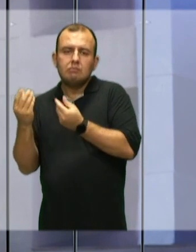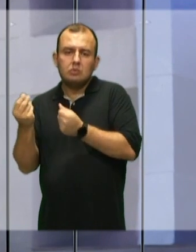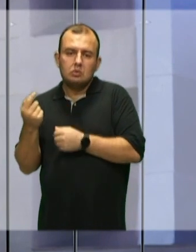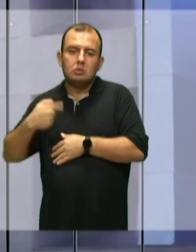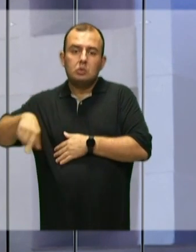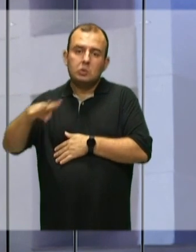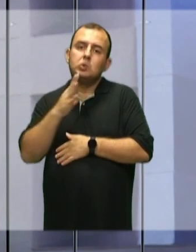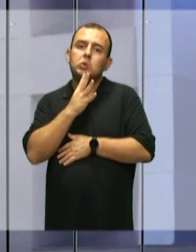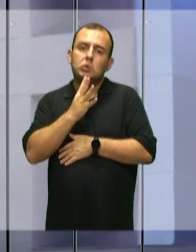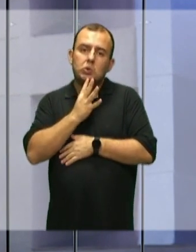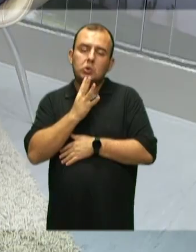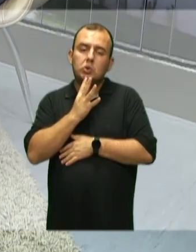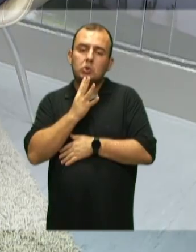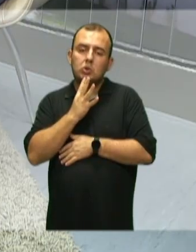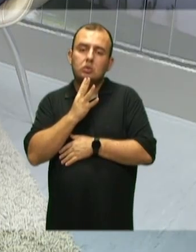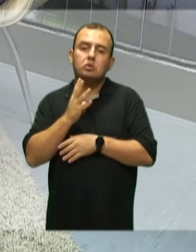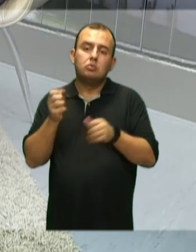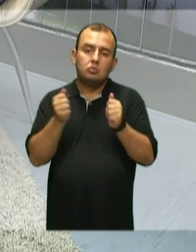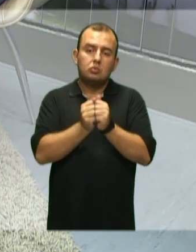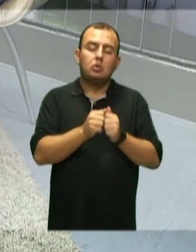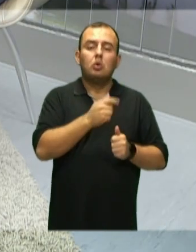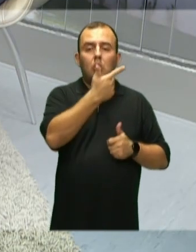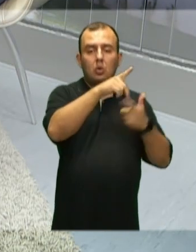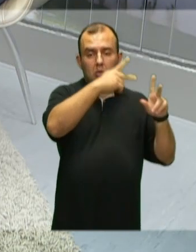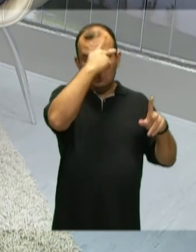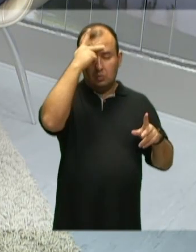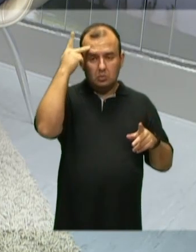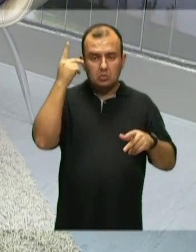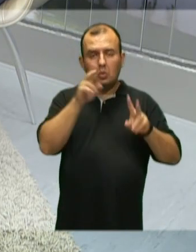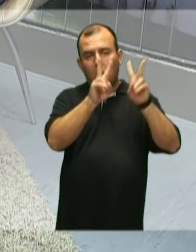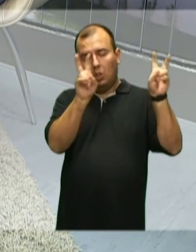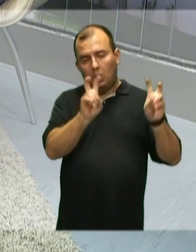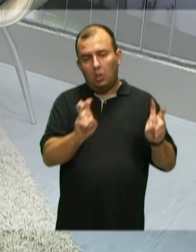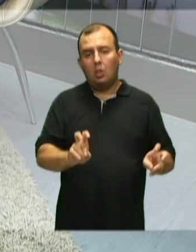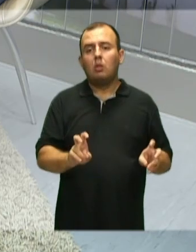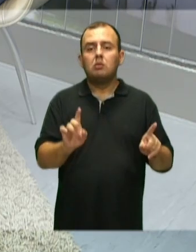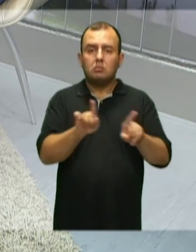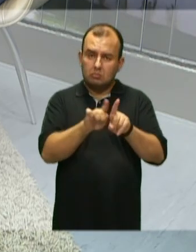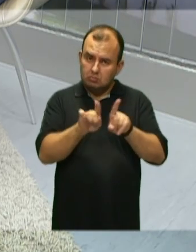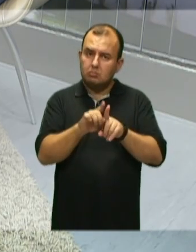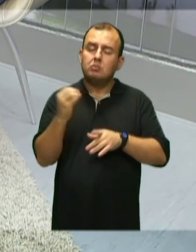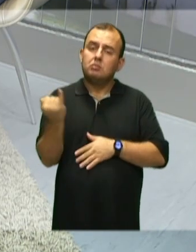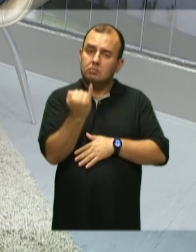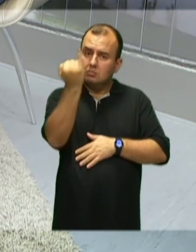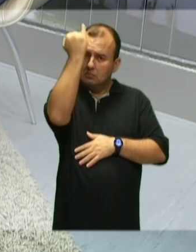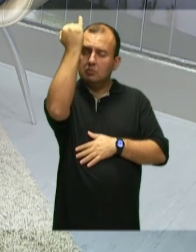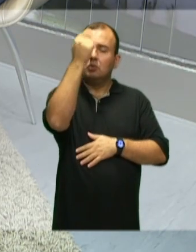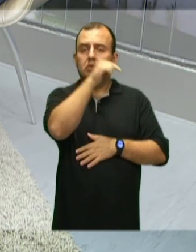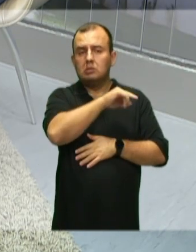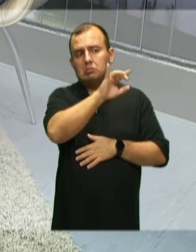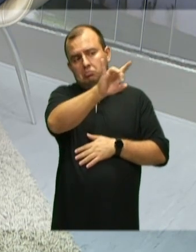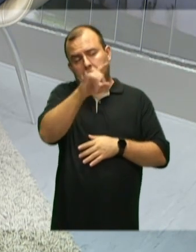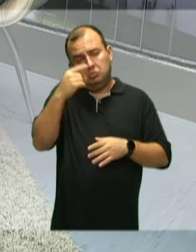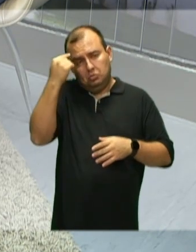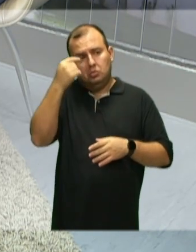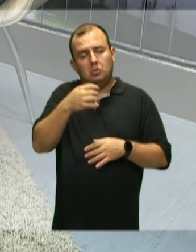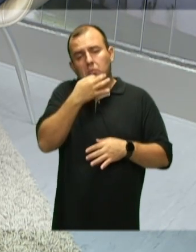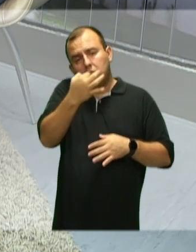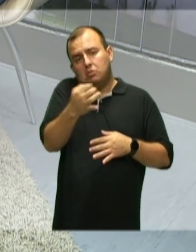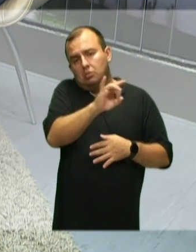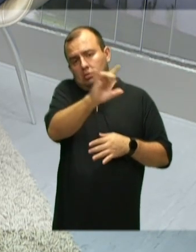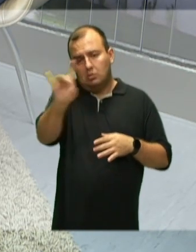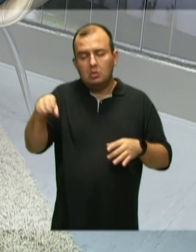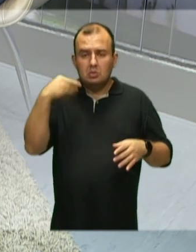eu conheço mas juntando disso também tem outras pessoas com outras pautas que também são importantes no ponto de vista de cada um mas com a